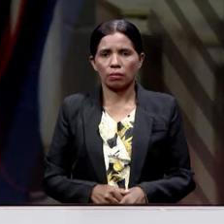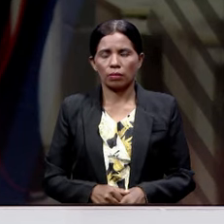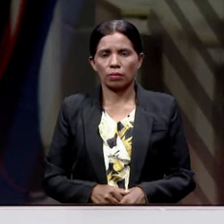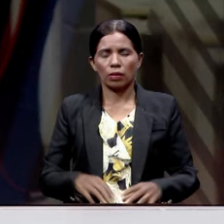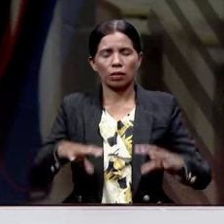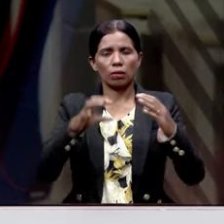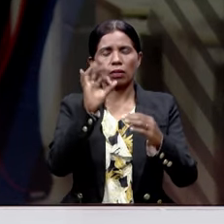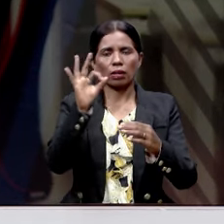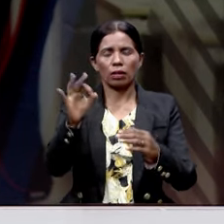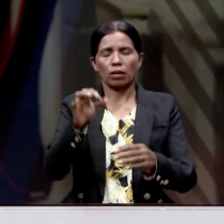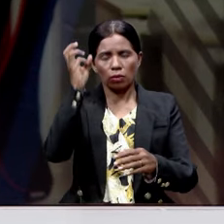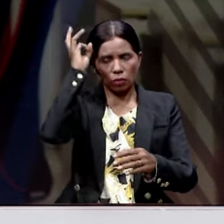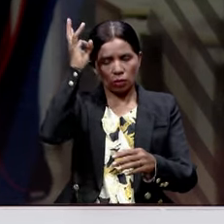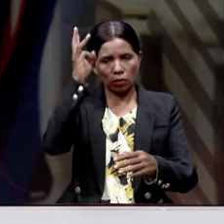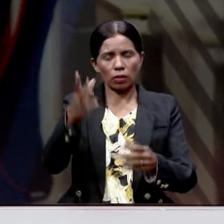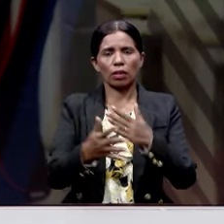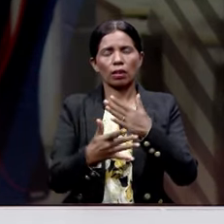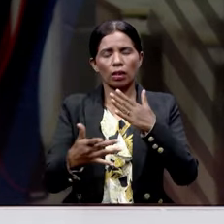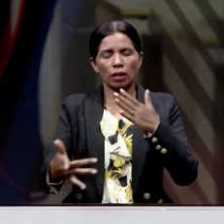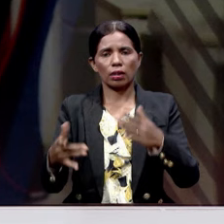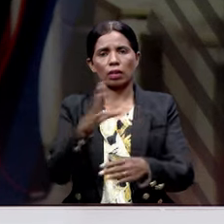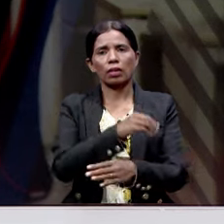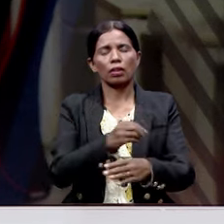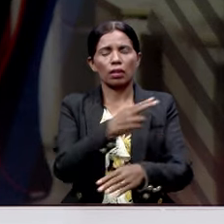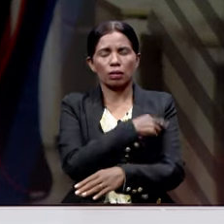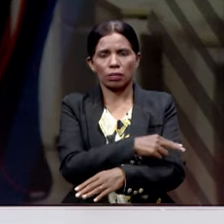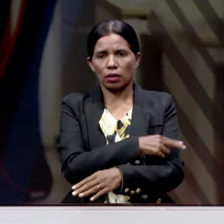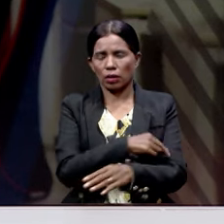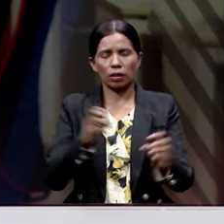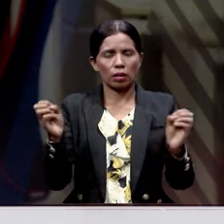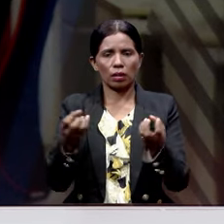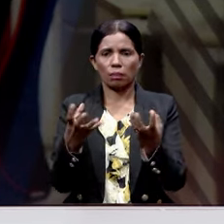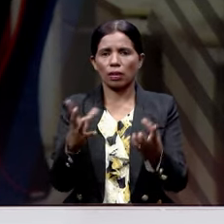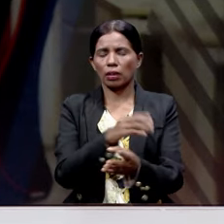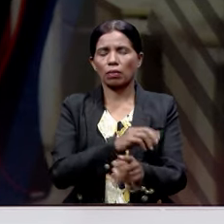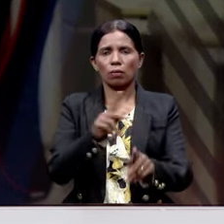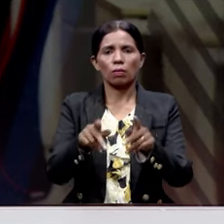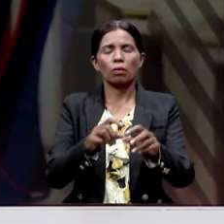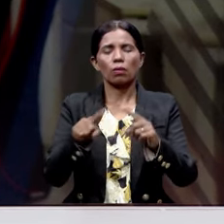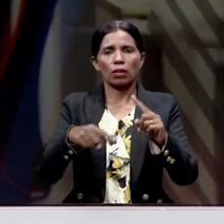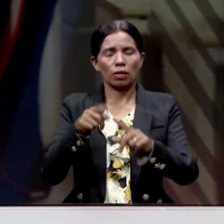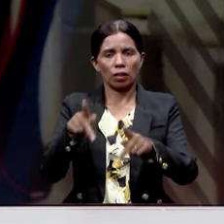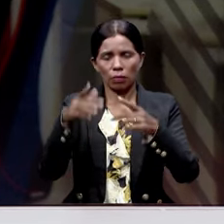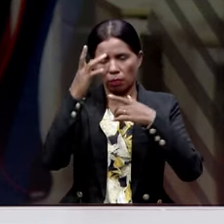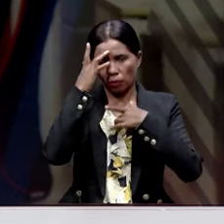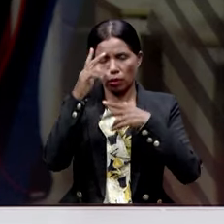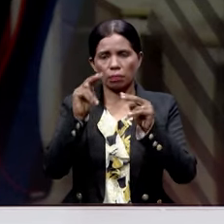Comissão EF preocupa o estocran e o banco de sangue também lá disponível para o paciente precisa.